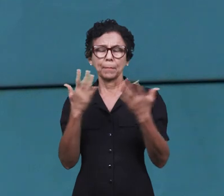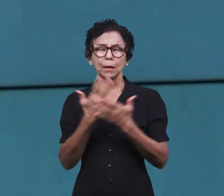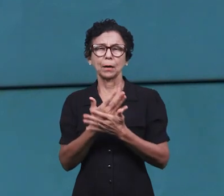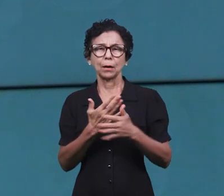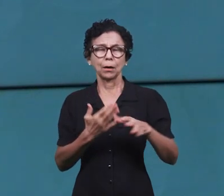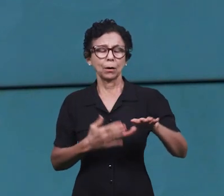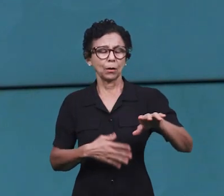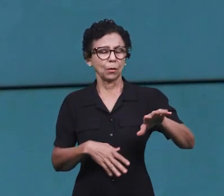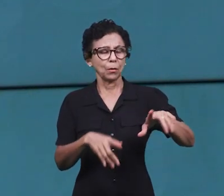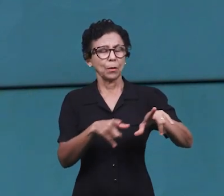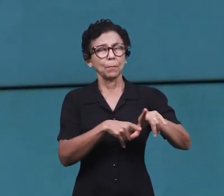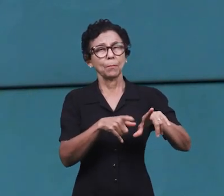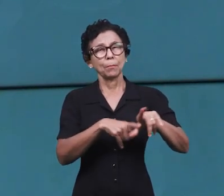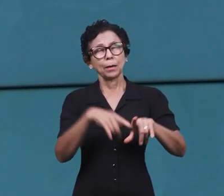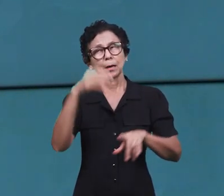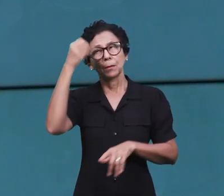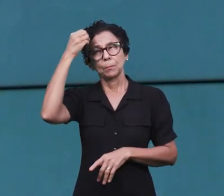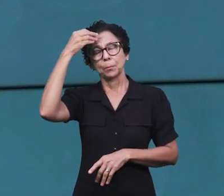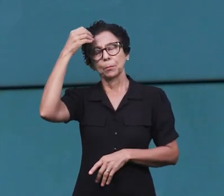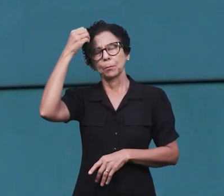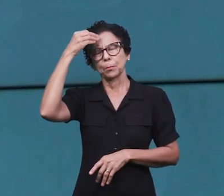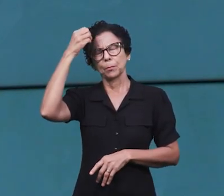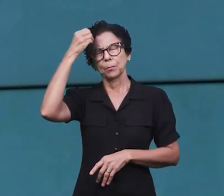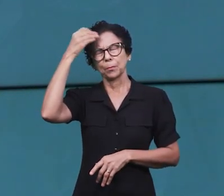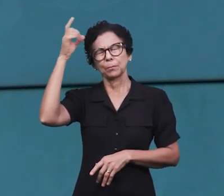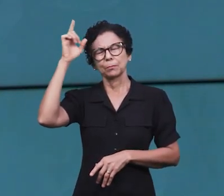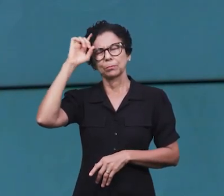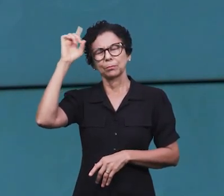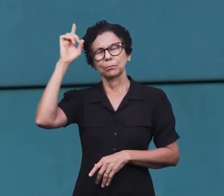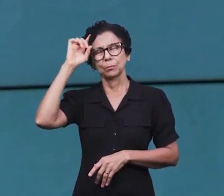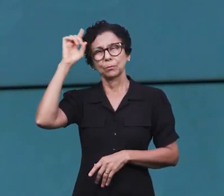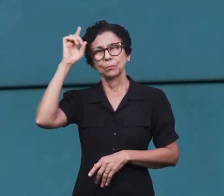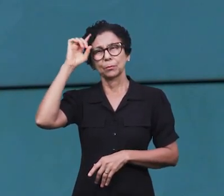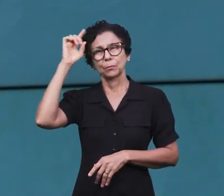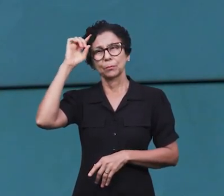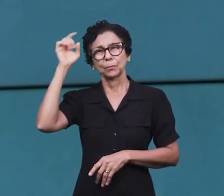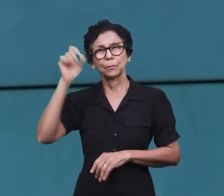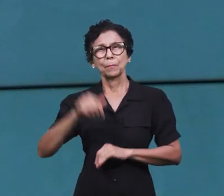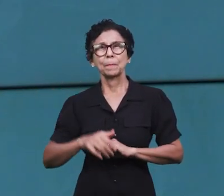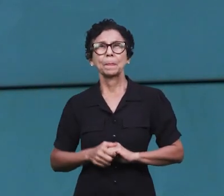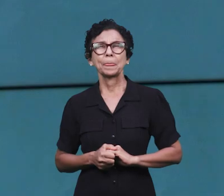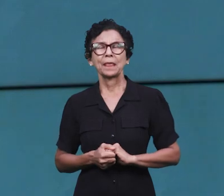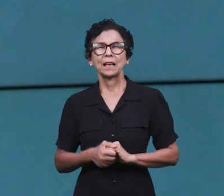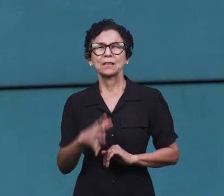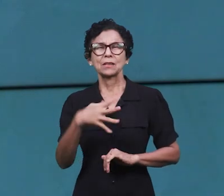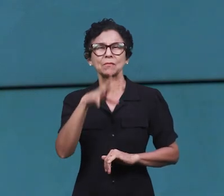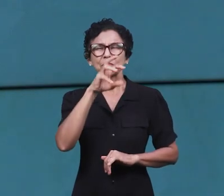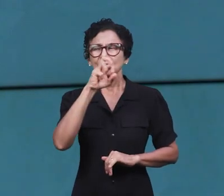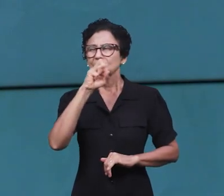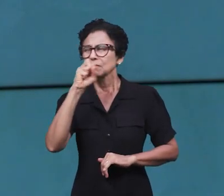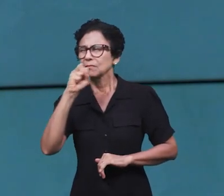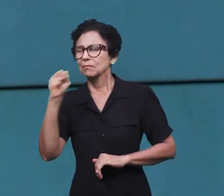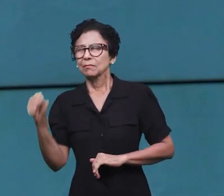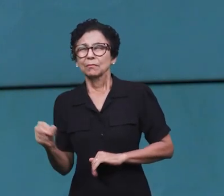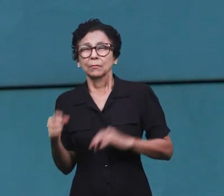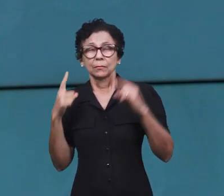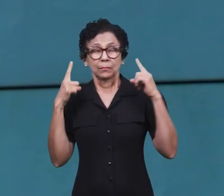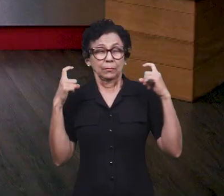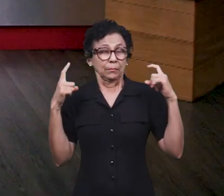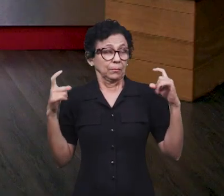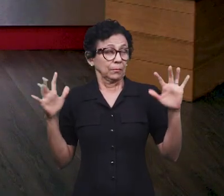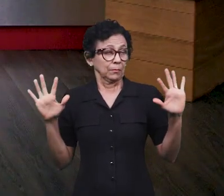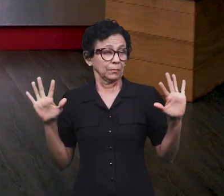de cabeça frequente e maior sensibilidade a estímulos ambientais, como cheiros e barulhos fortes